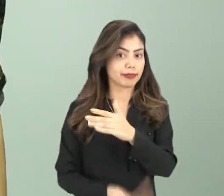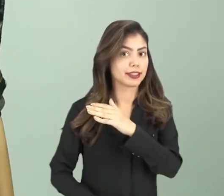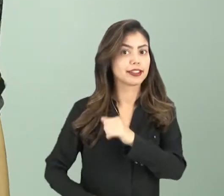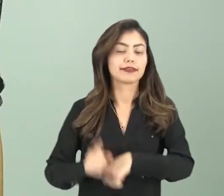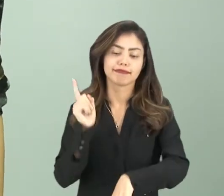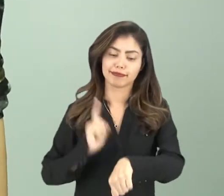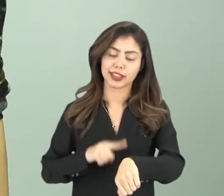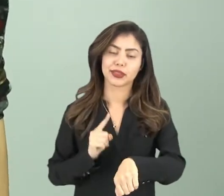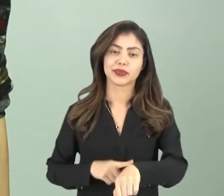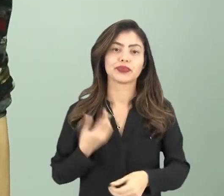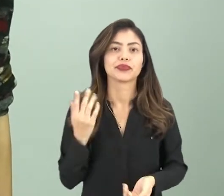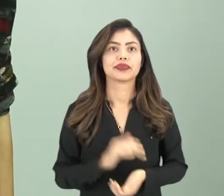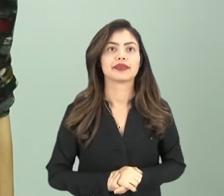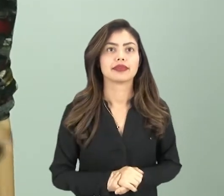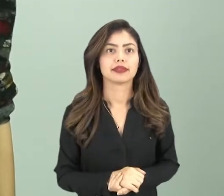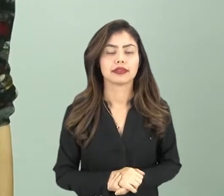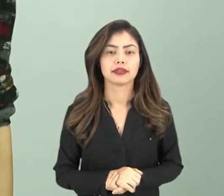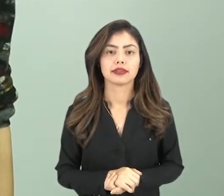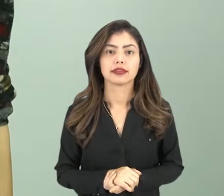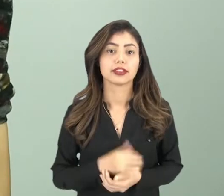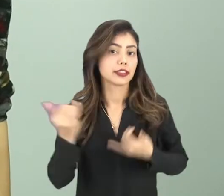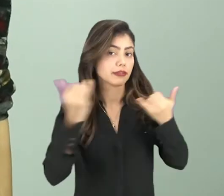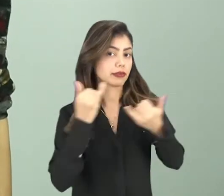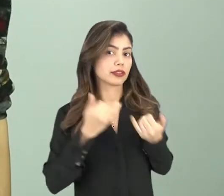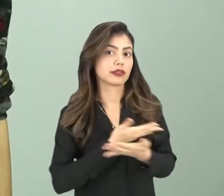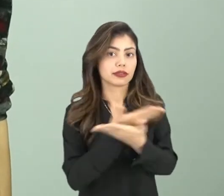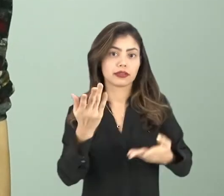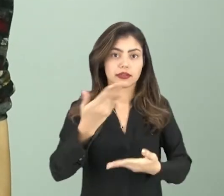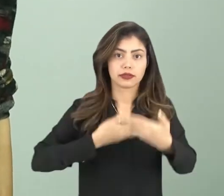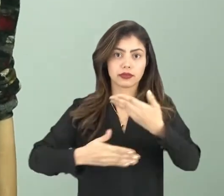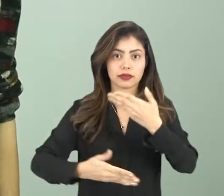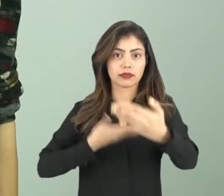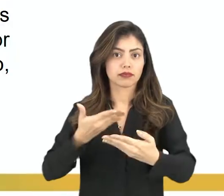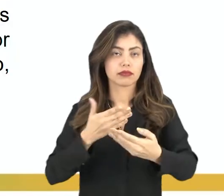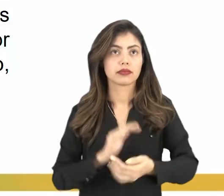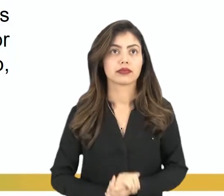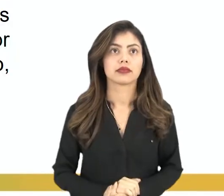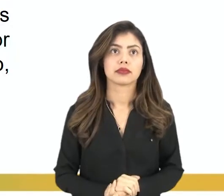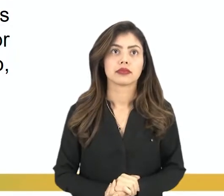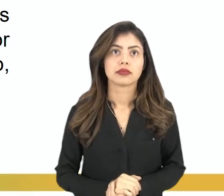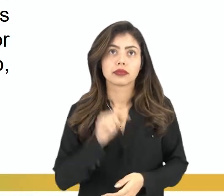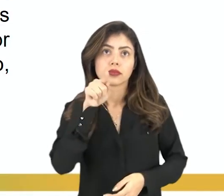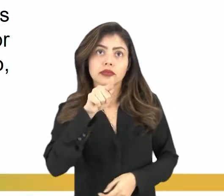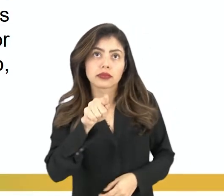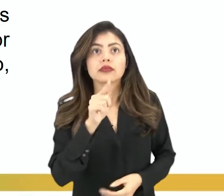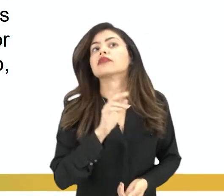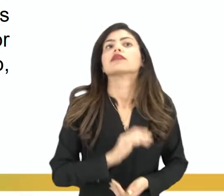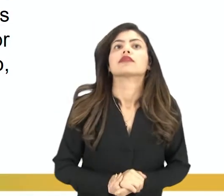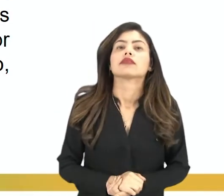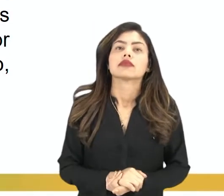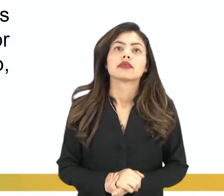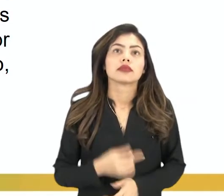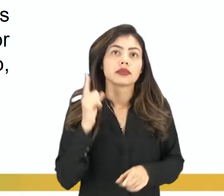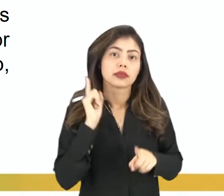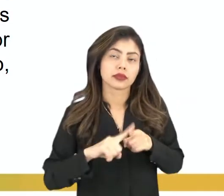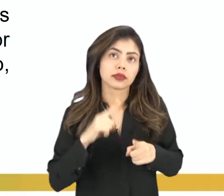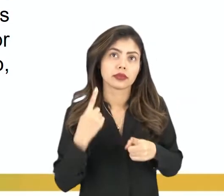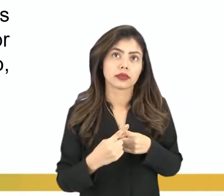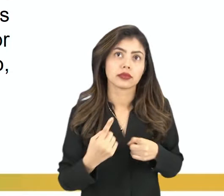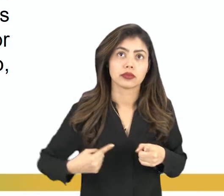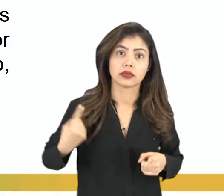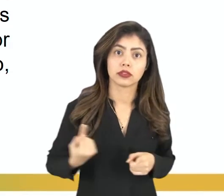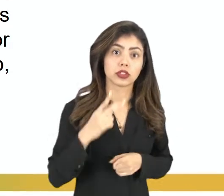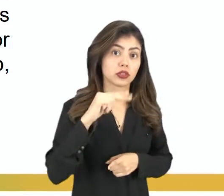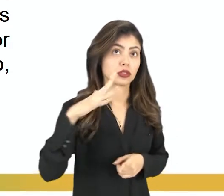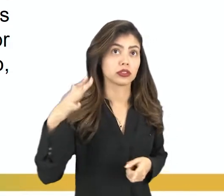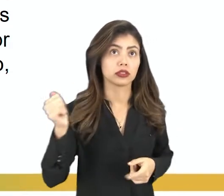compartilhar uma informação importante com você. Isto acontece, olha lá, porque ela nunca está isolada